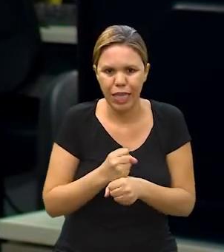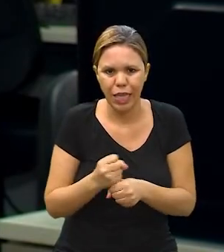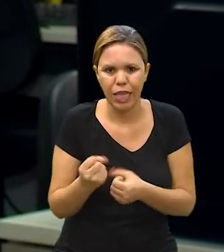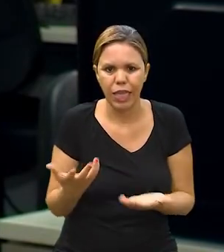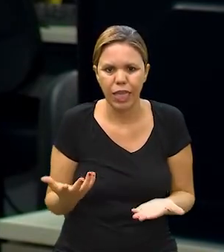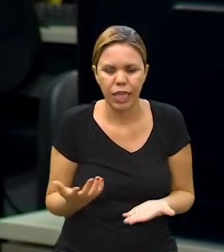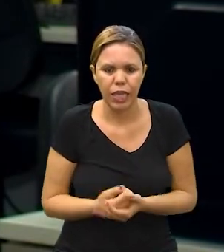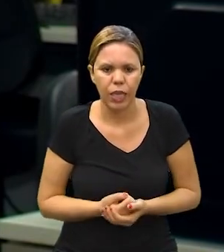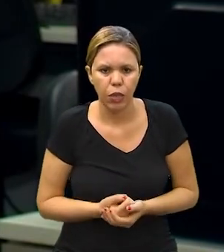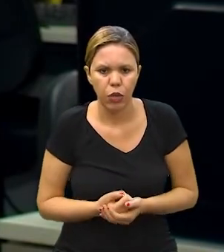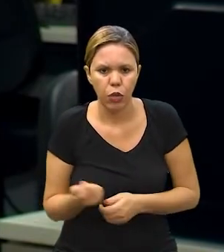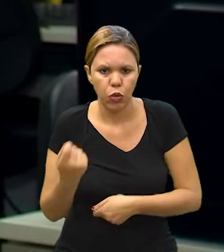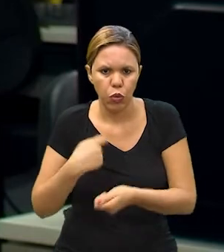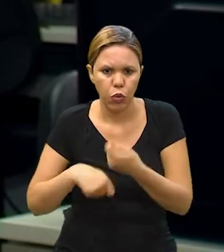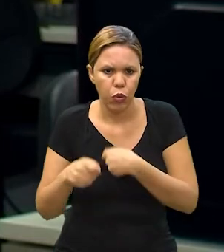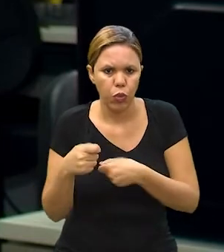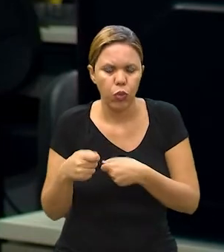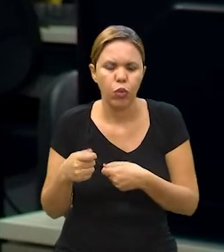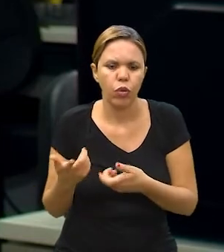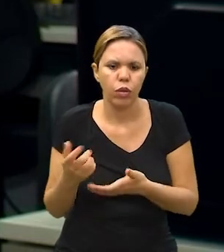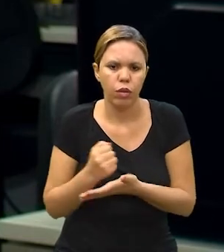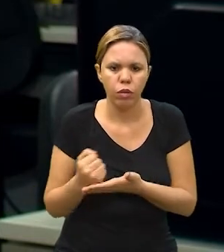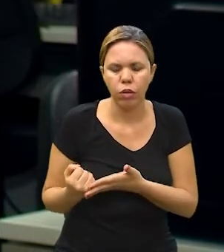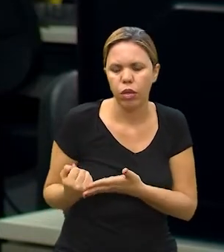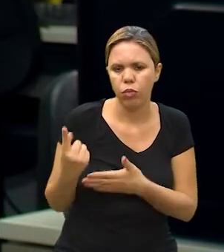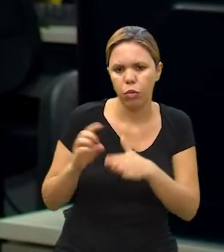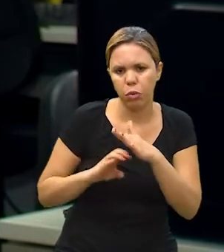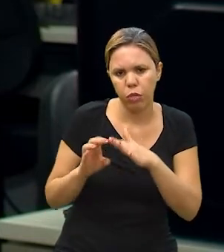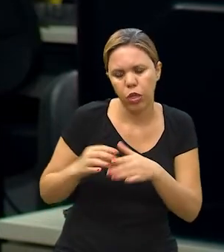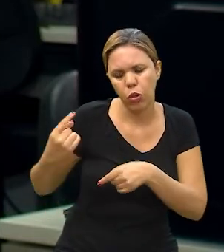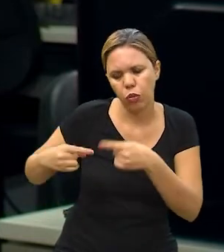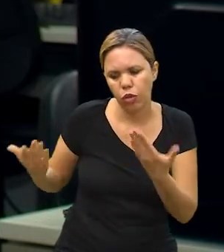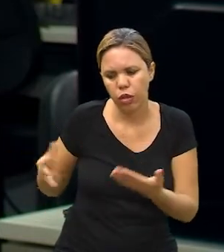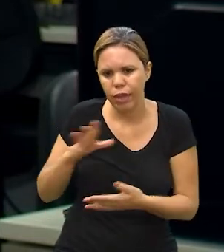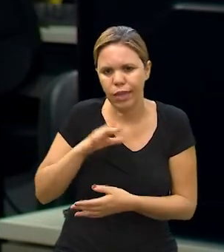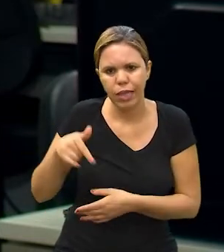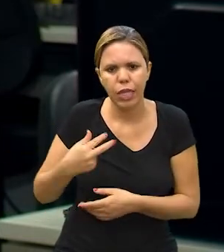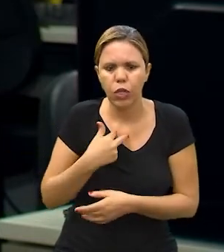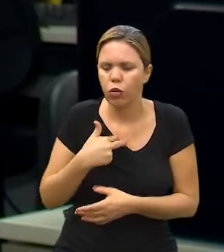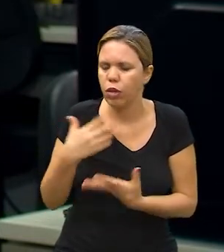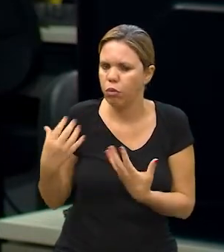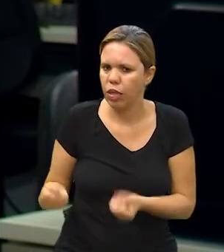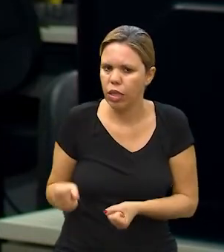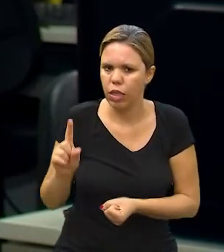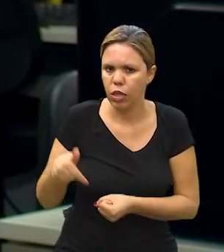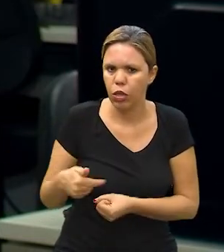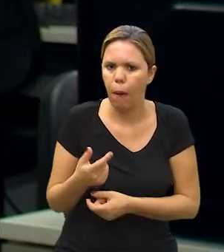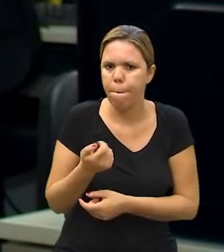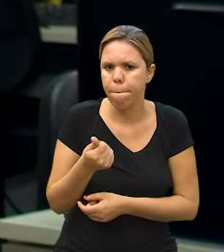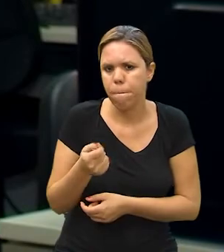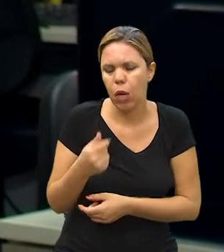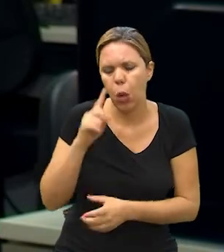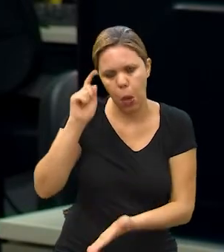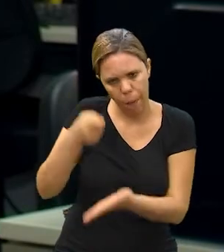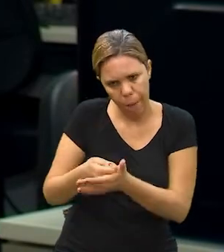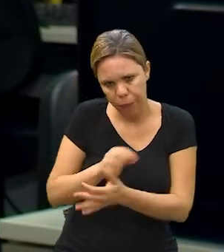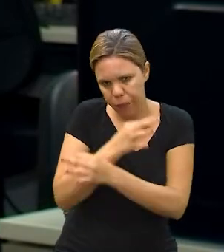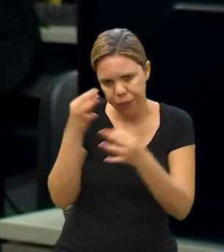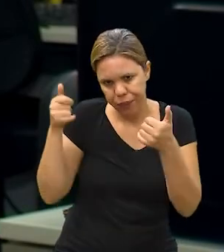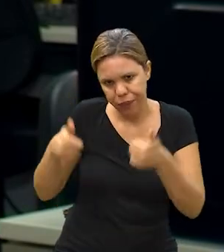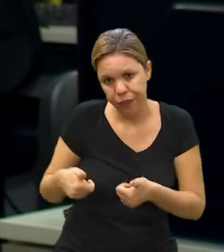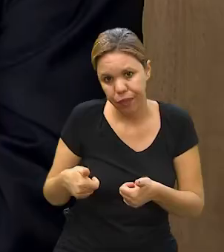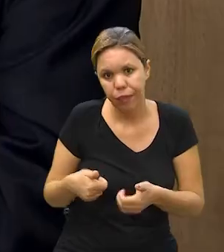de gestão do resíduo da nossa cidade que estão sendo discutidos agora. Não dá para aceitar o médio, nós temos que garantir o ótimo